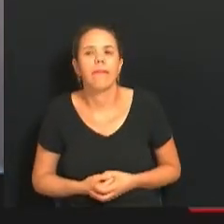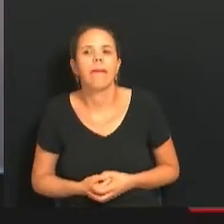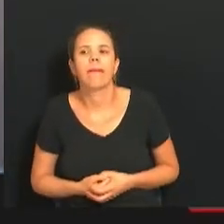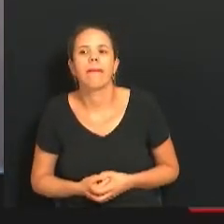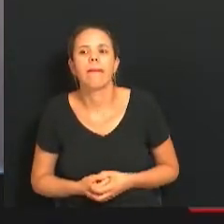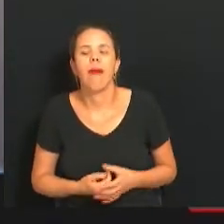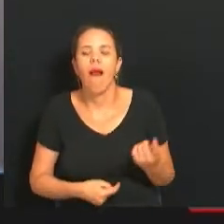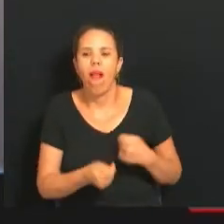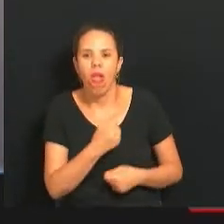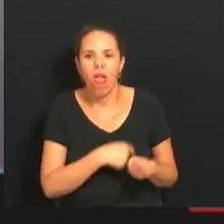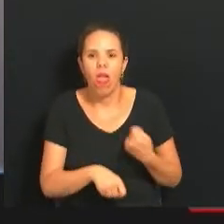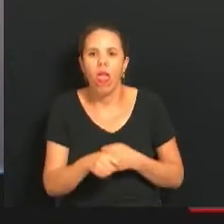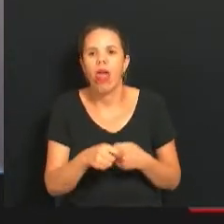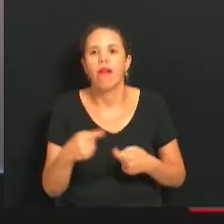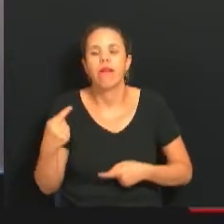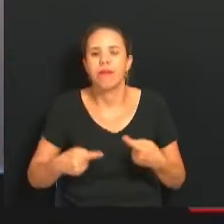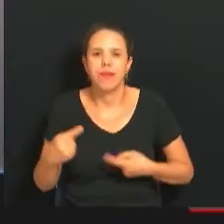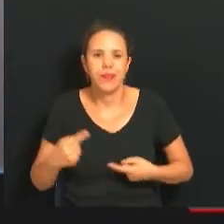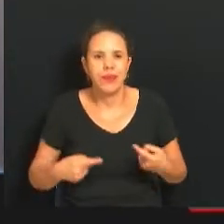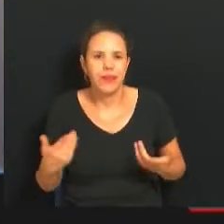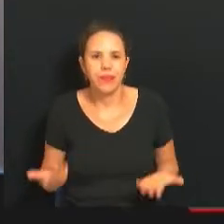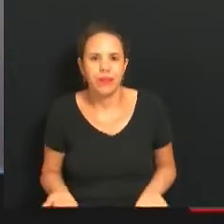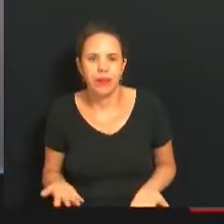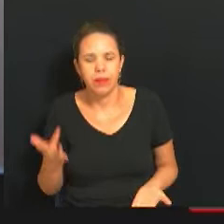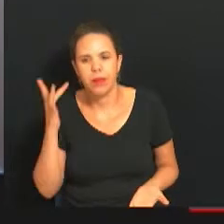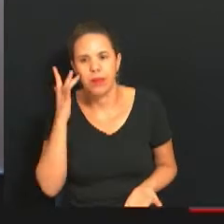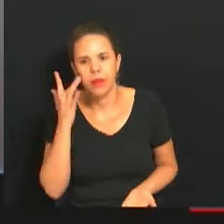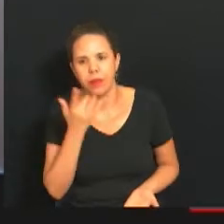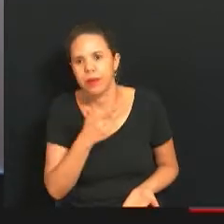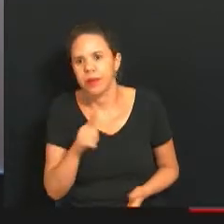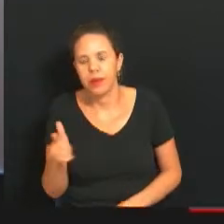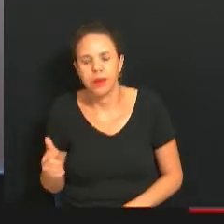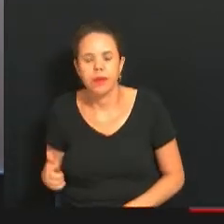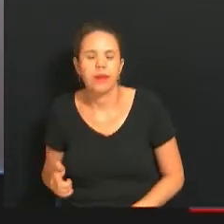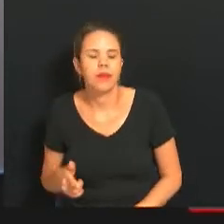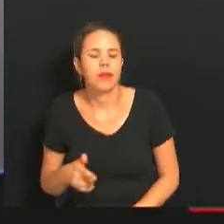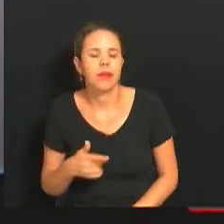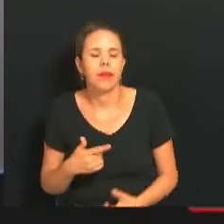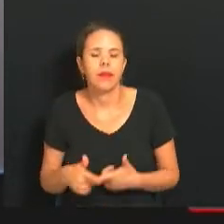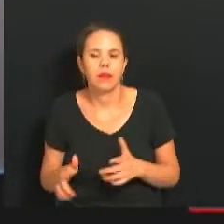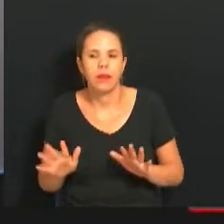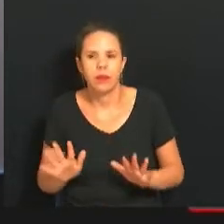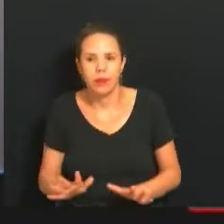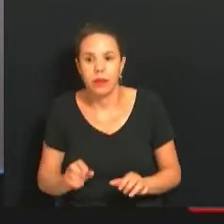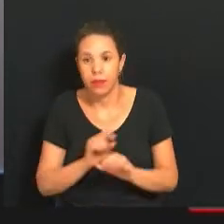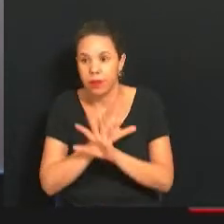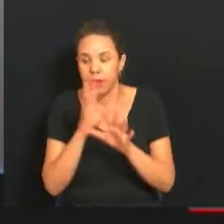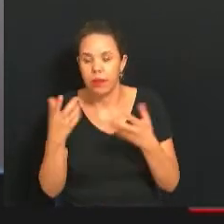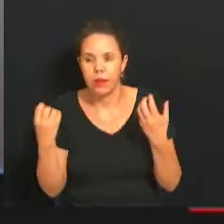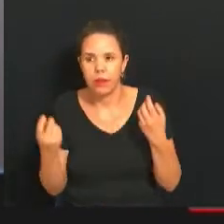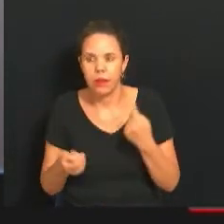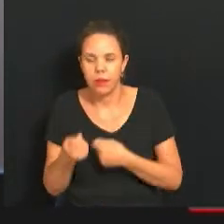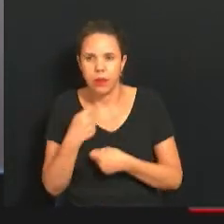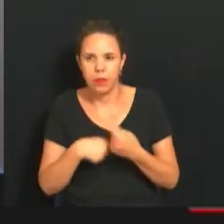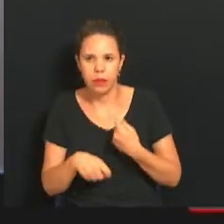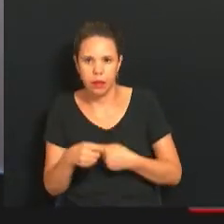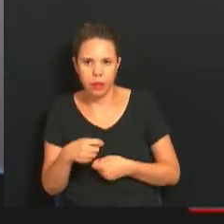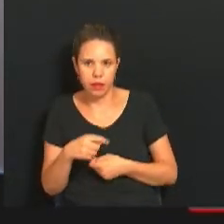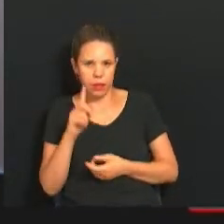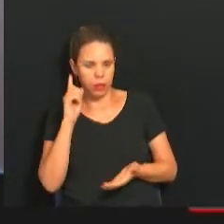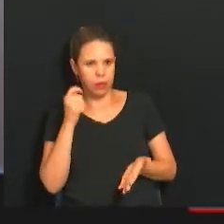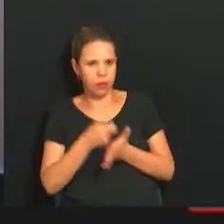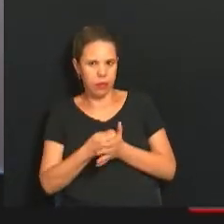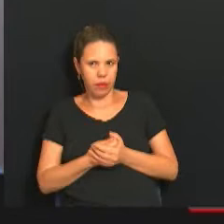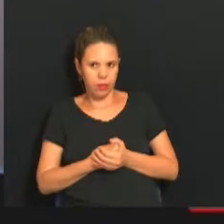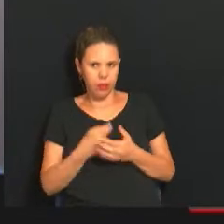econômicas são armas políticas. Tá? Eu acho que não há, a gente tem que estabelecer bem claro que as sanções econômicas, elas são decisões de